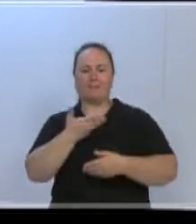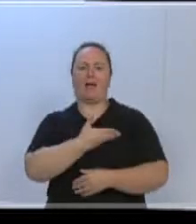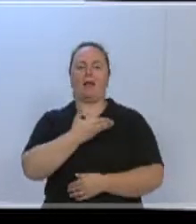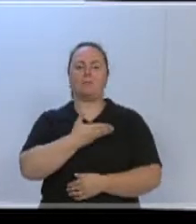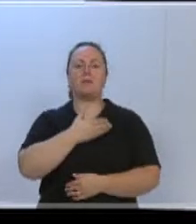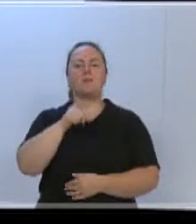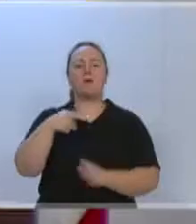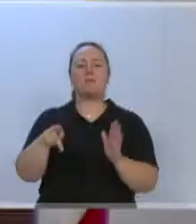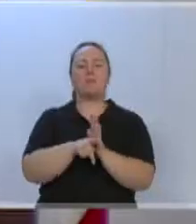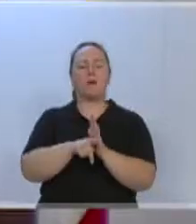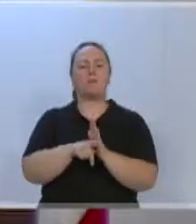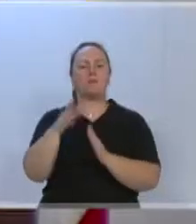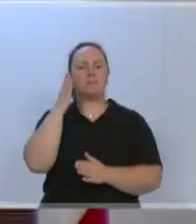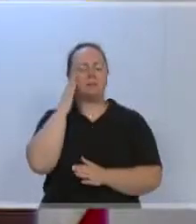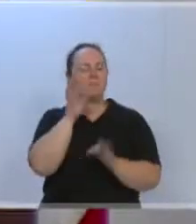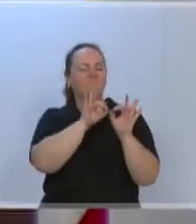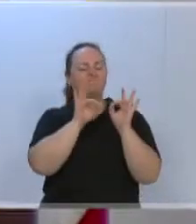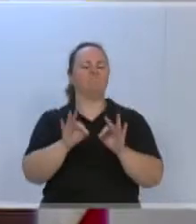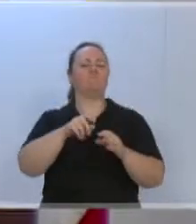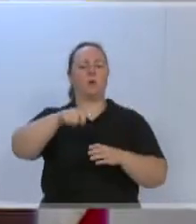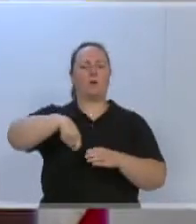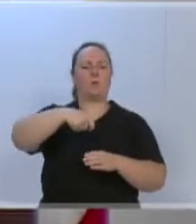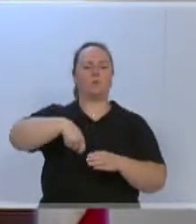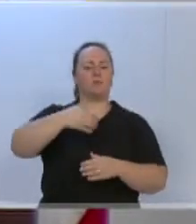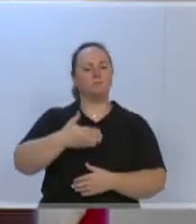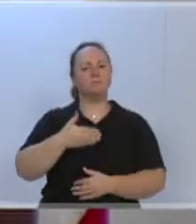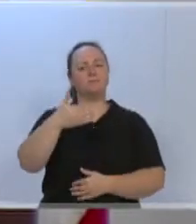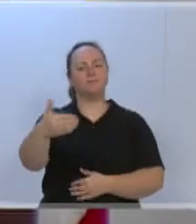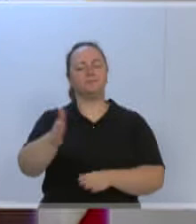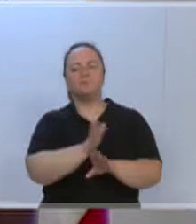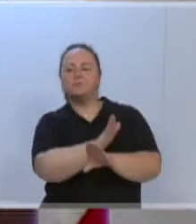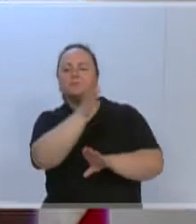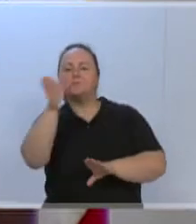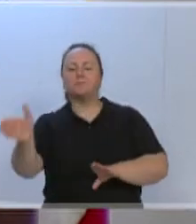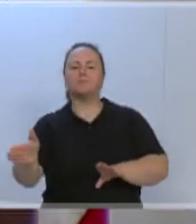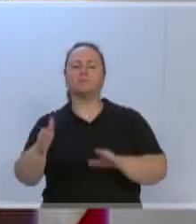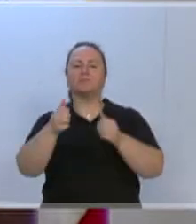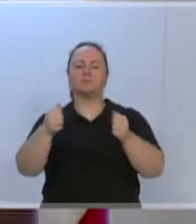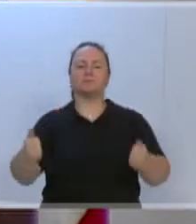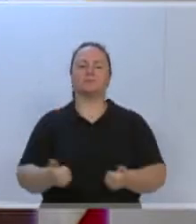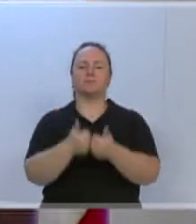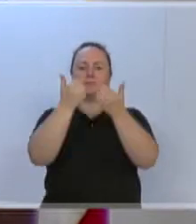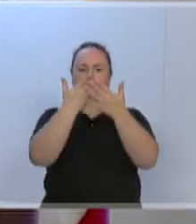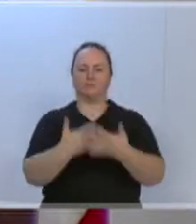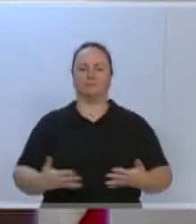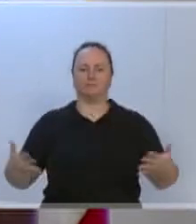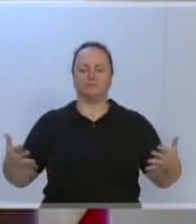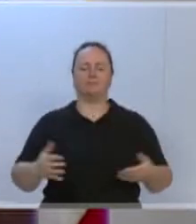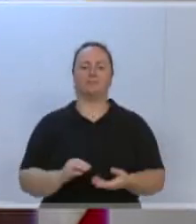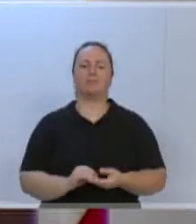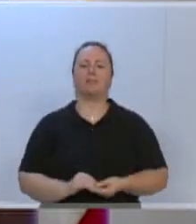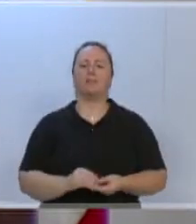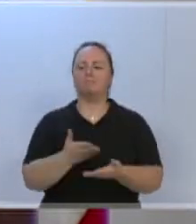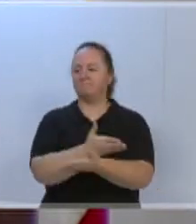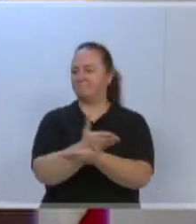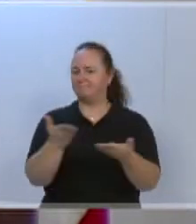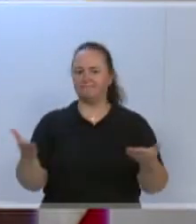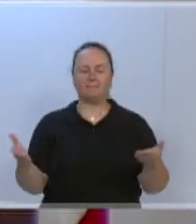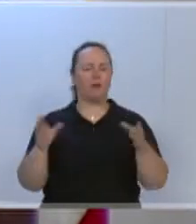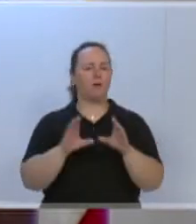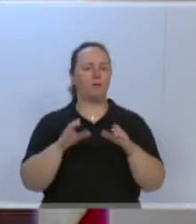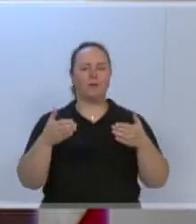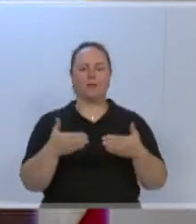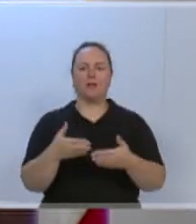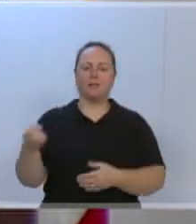chefe de cozinha e estarei aí indo na sequência da vila germânica para ajudar e convidando reforçando o convite para toda a comunidade